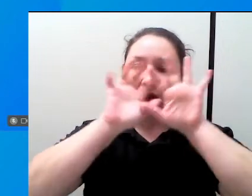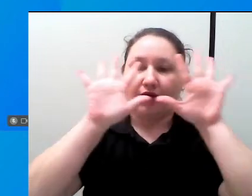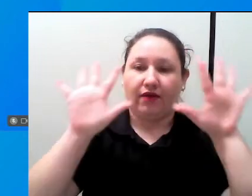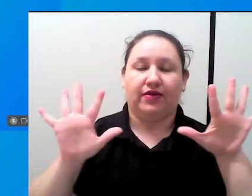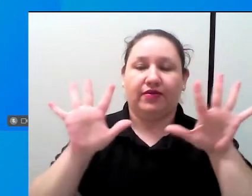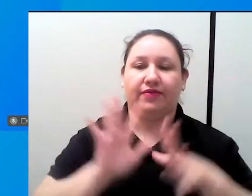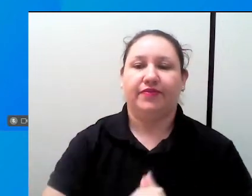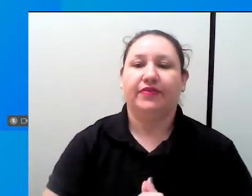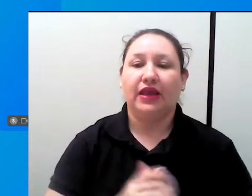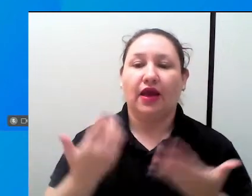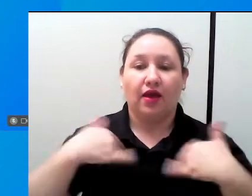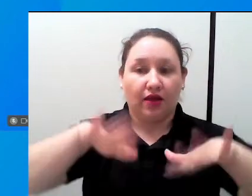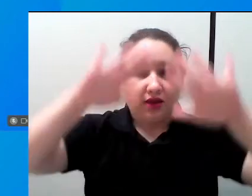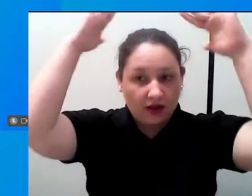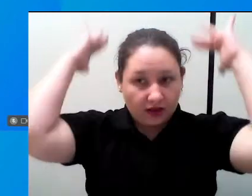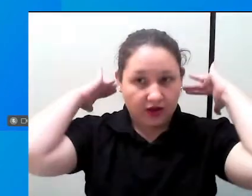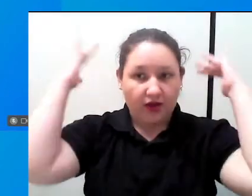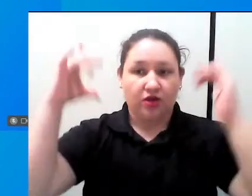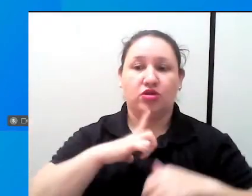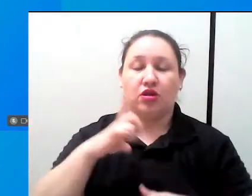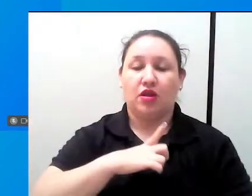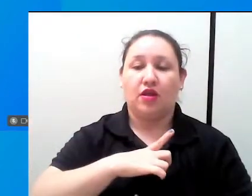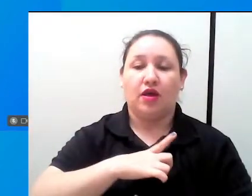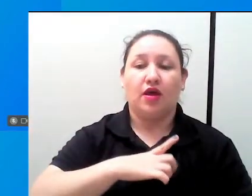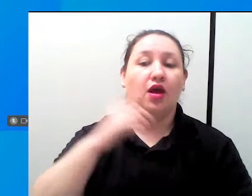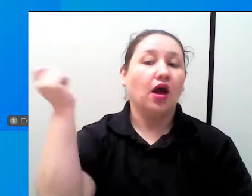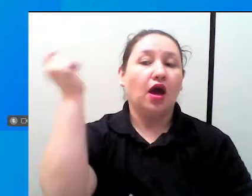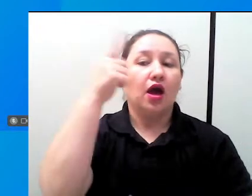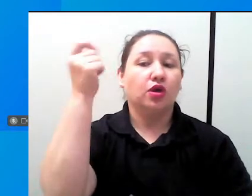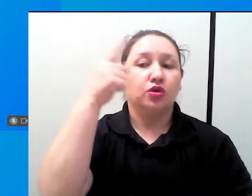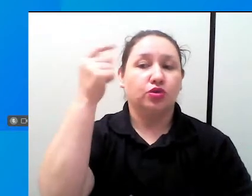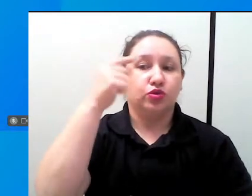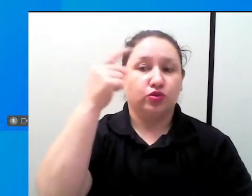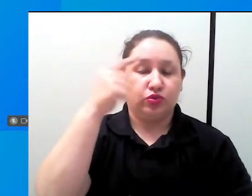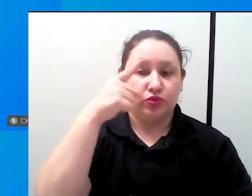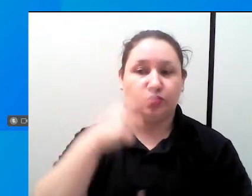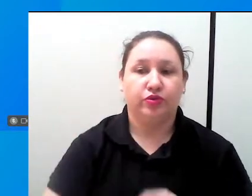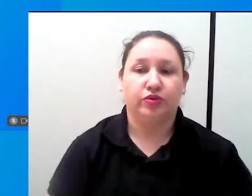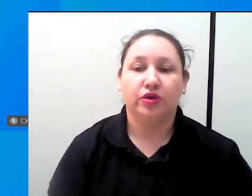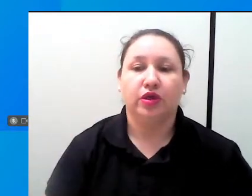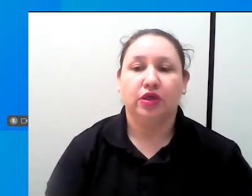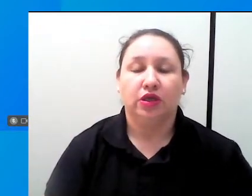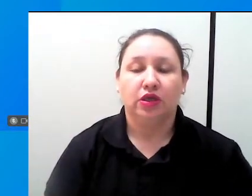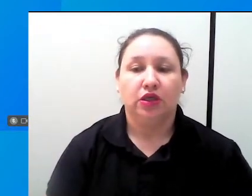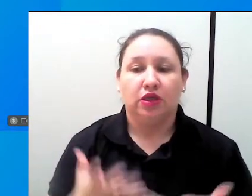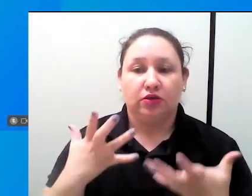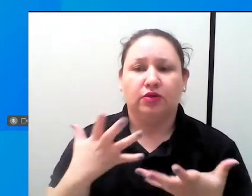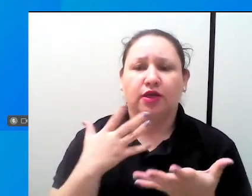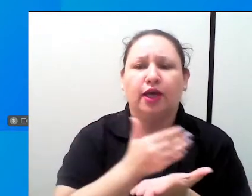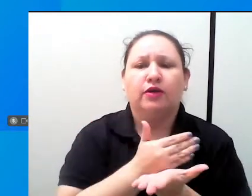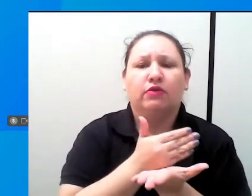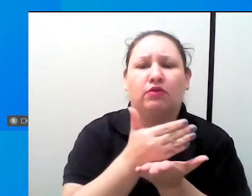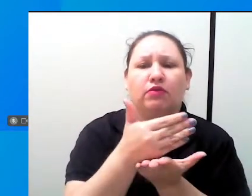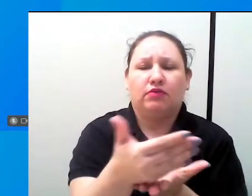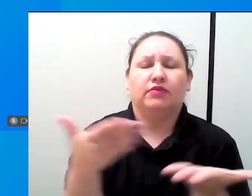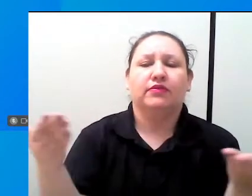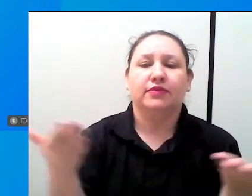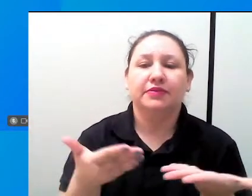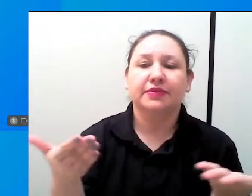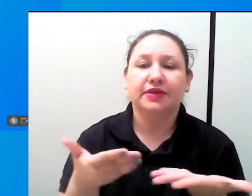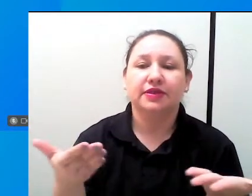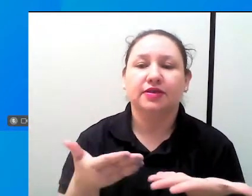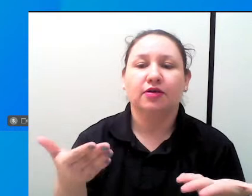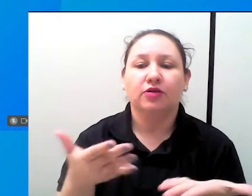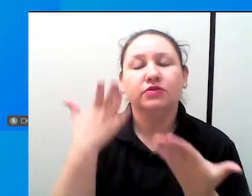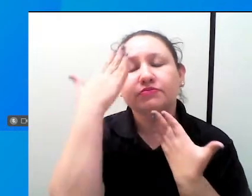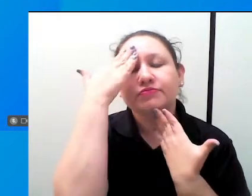aqui uma projeção de um fundo azul. E queria iniciar essa saudação extensionista